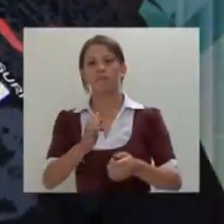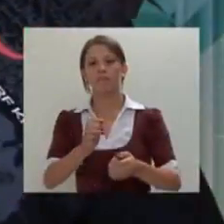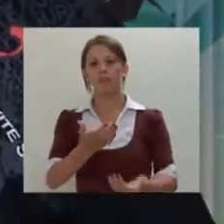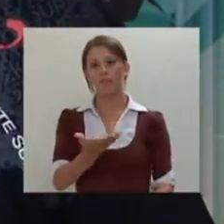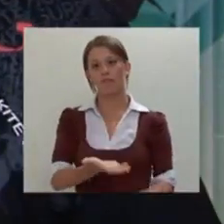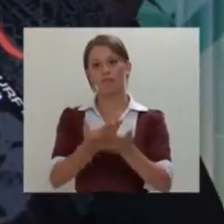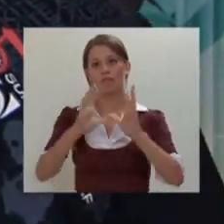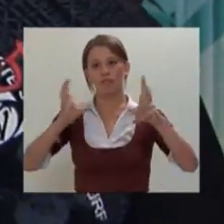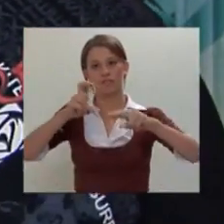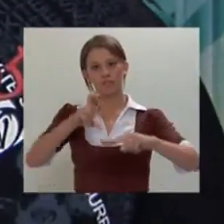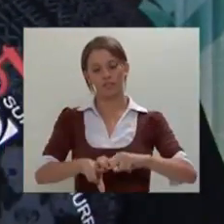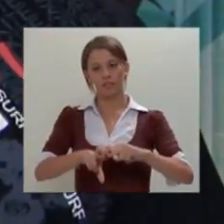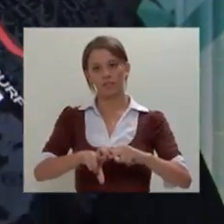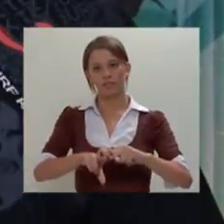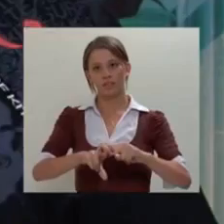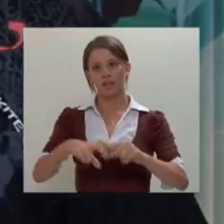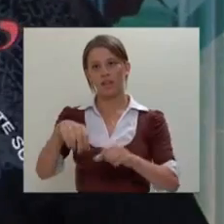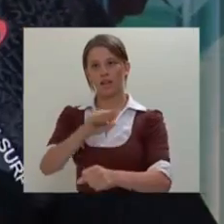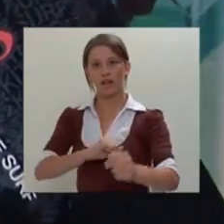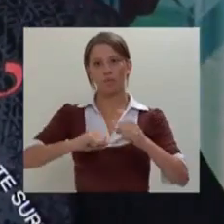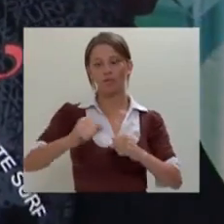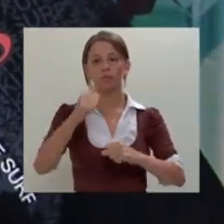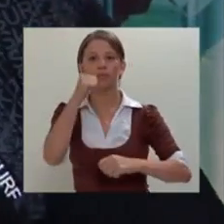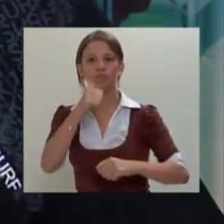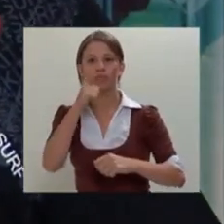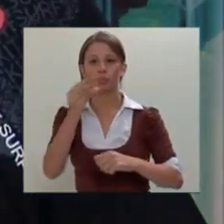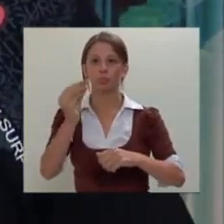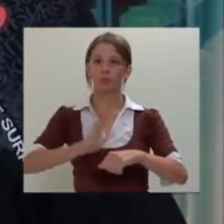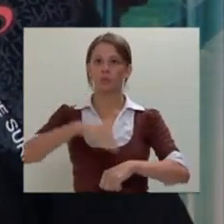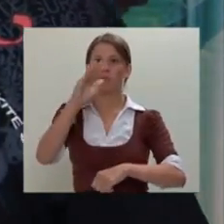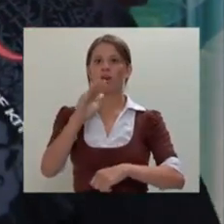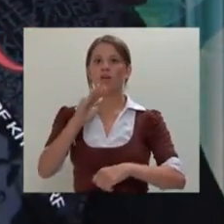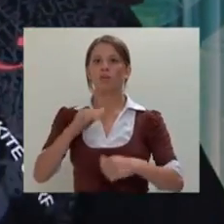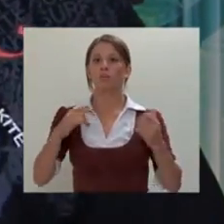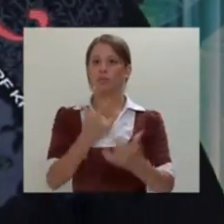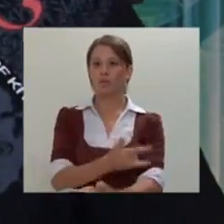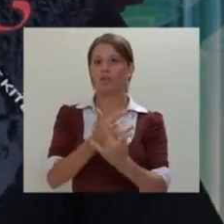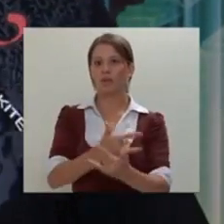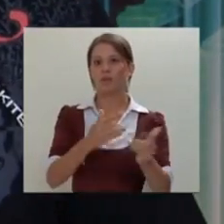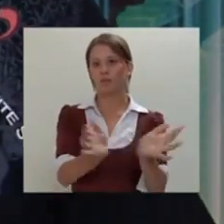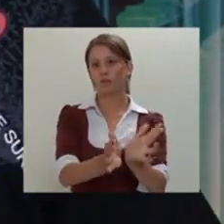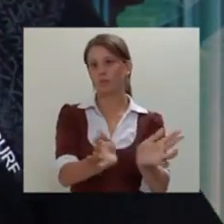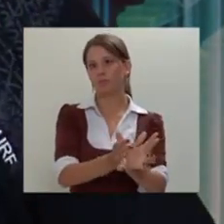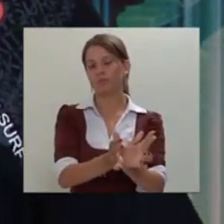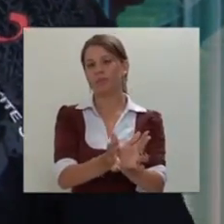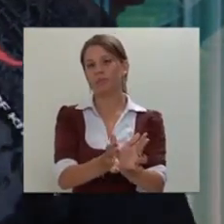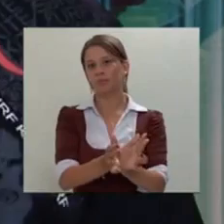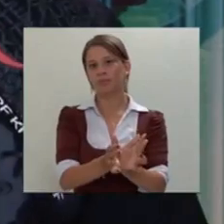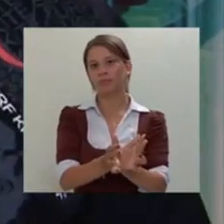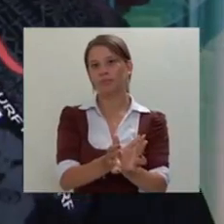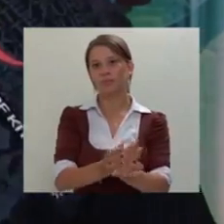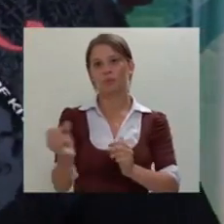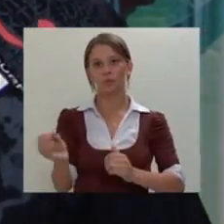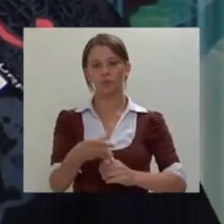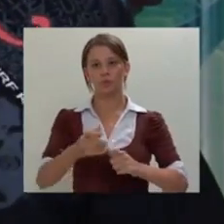De parabéns à banda Cachorro Urubu e à equipe de basquete cadeirante Adefal César. Se você tem uma banda ou é músico